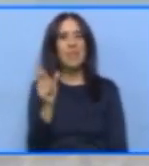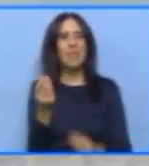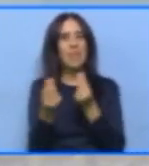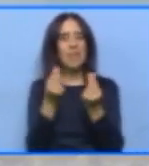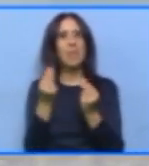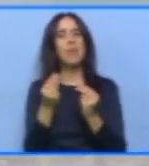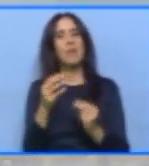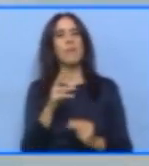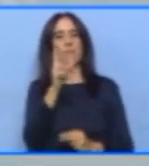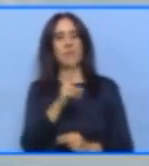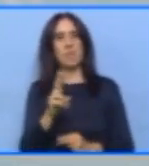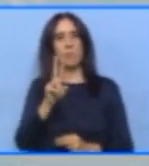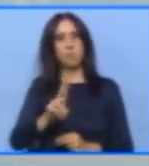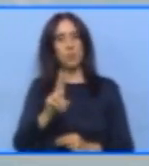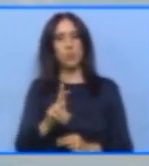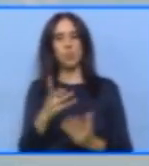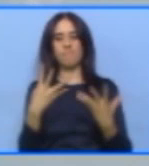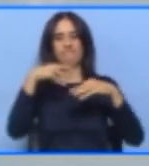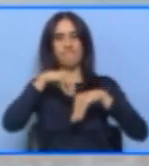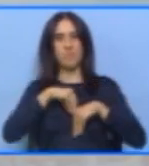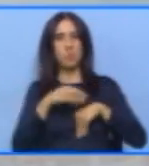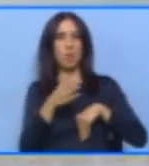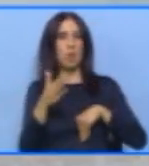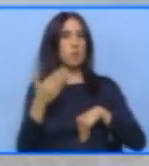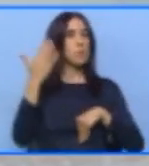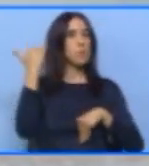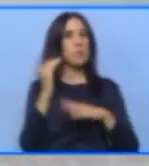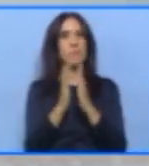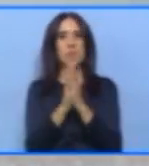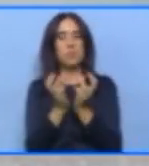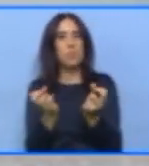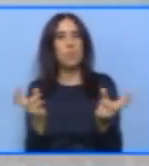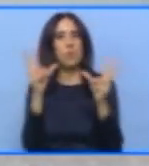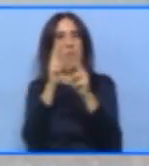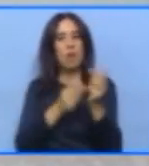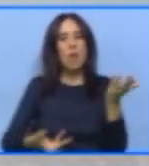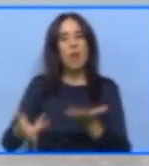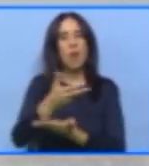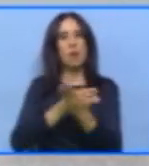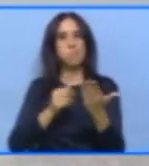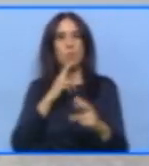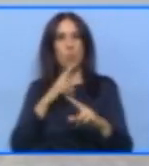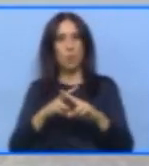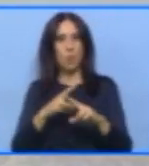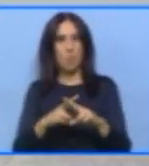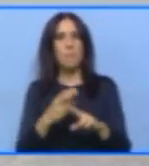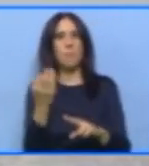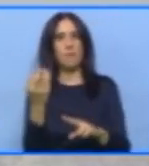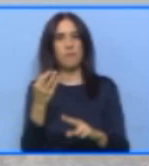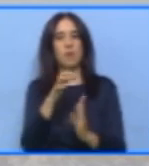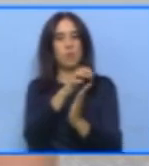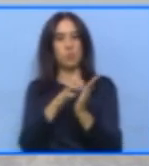Concílio Vaticano II, porque naquela altura era a novidade na Igreja, o que se debatia em Roma, os